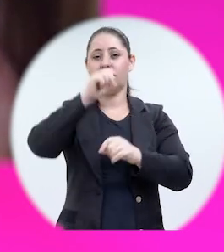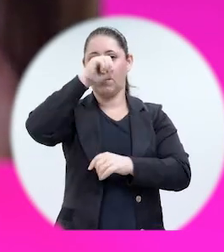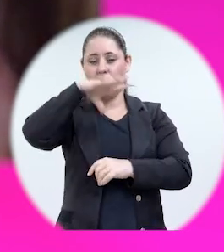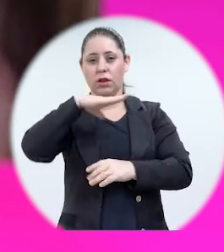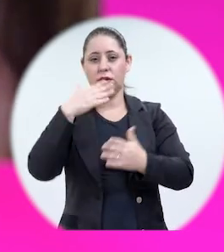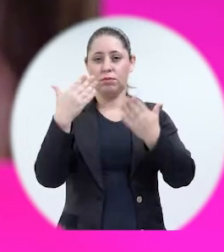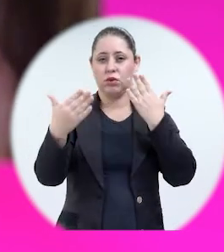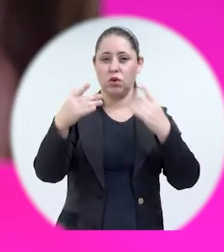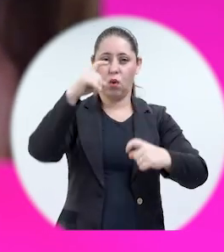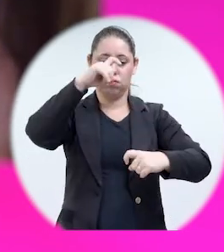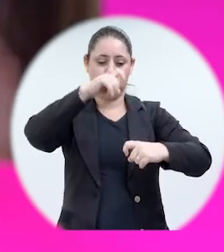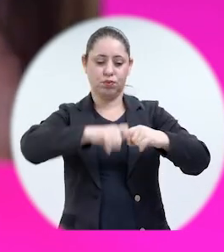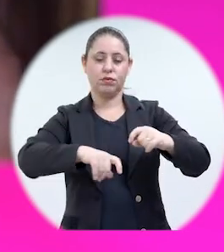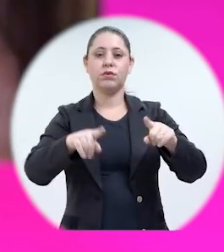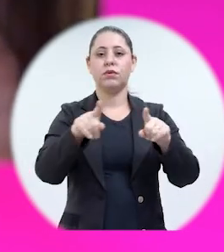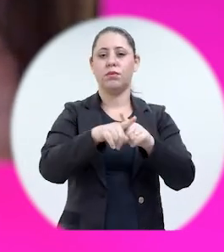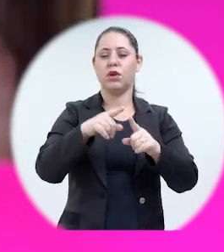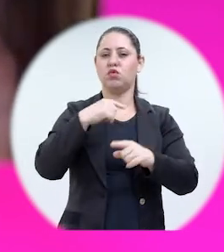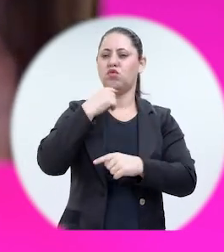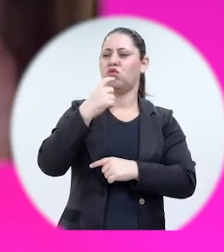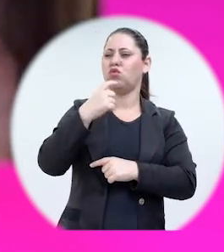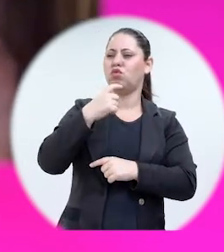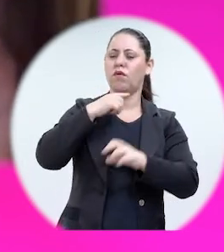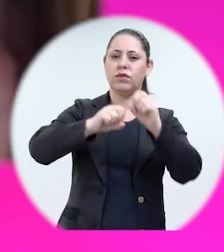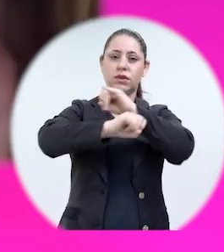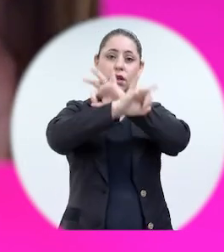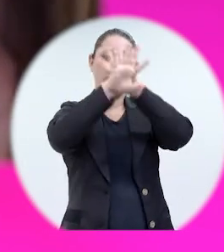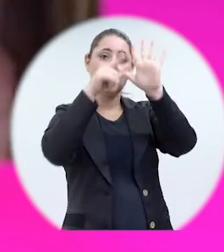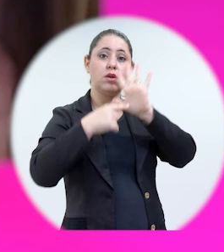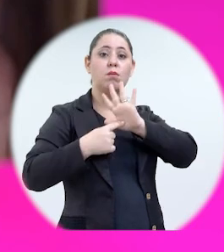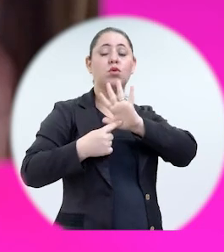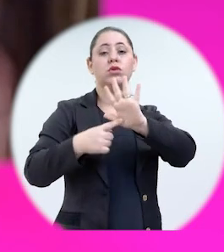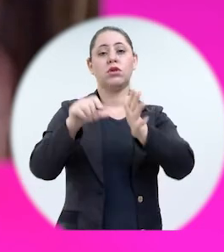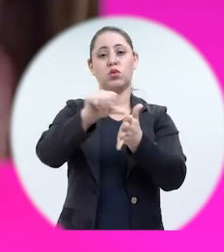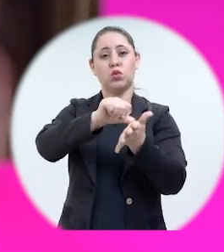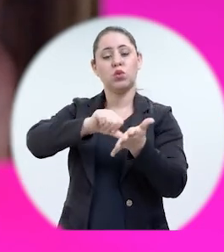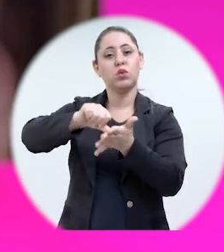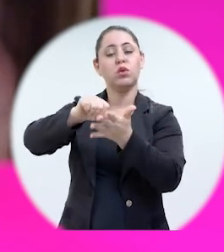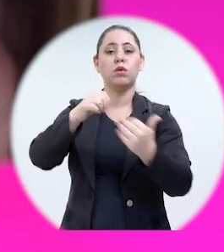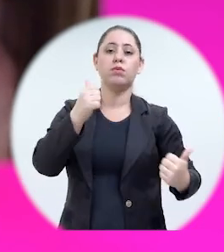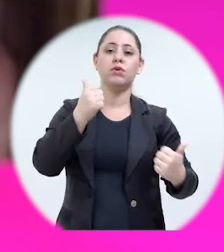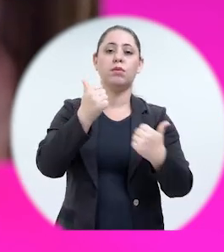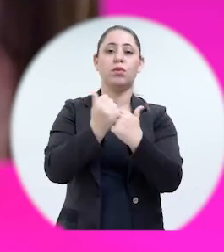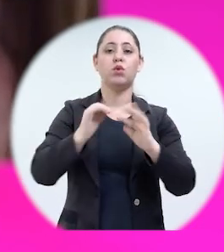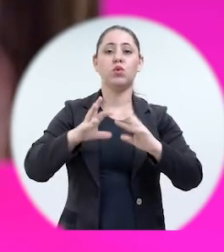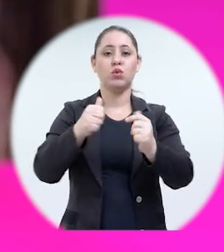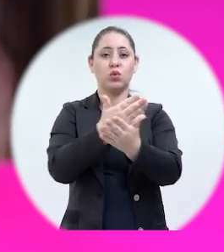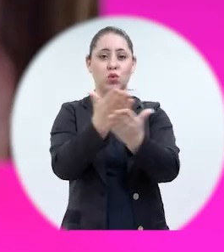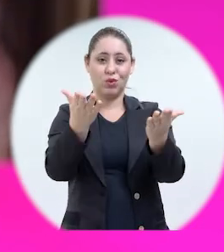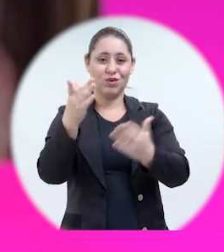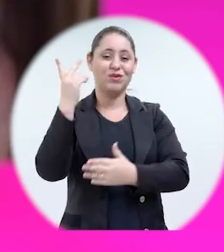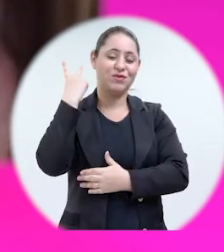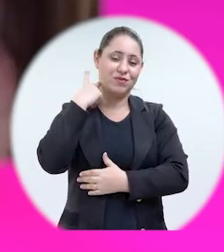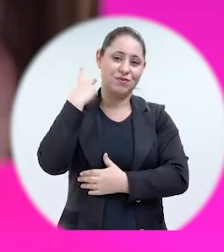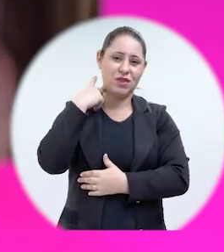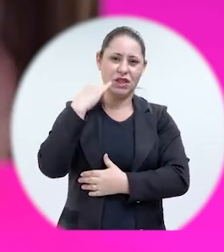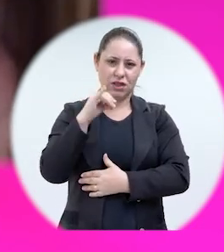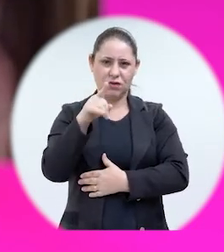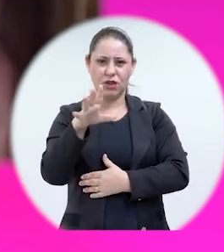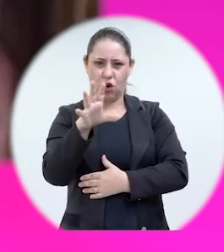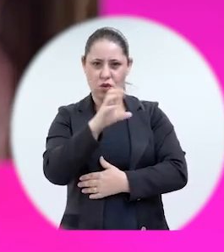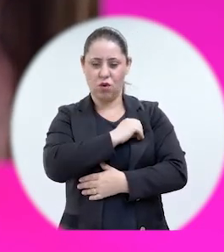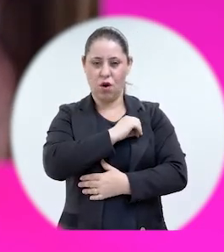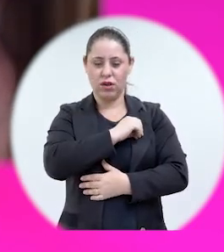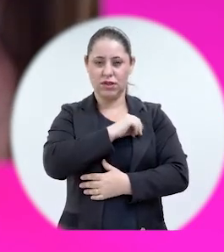violência psicológica e da violência sexual, tirando dúvidas e mostrando que existe uma rede de apoio aí para todas essas